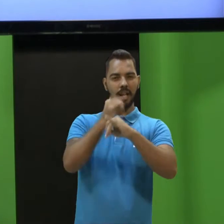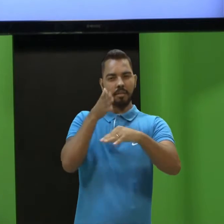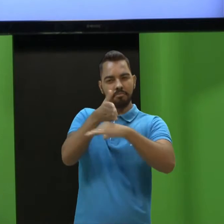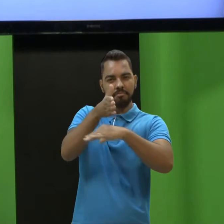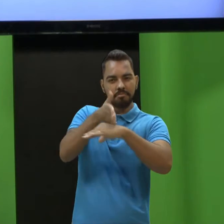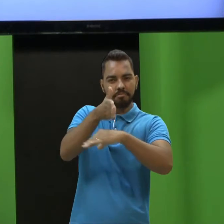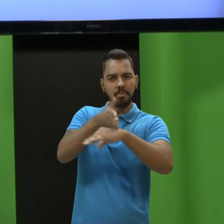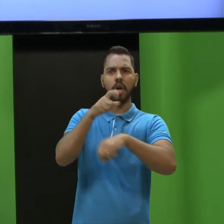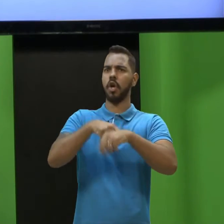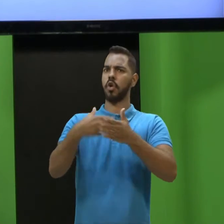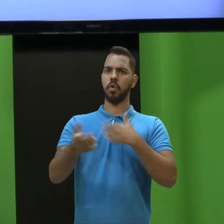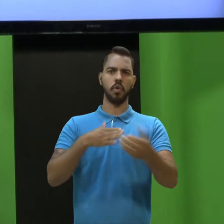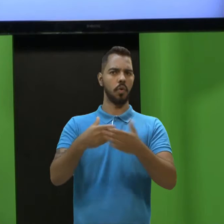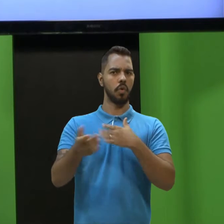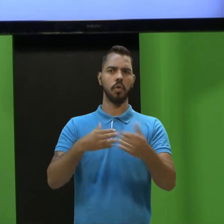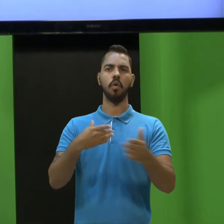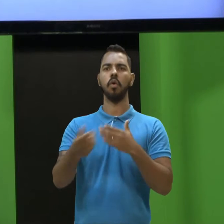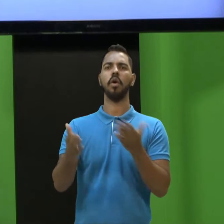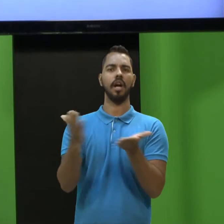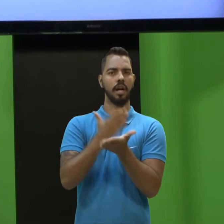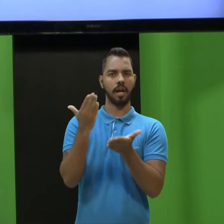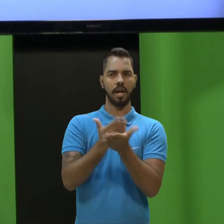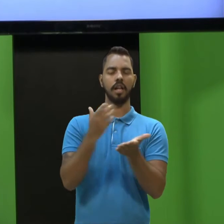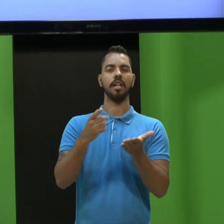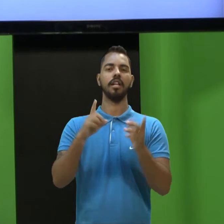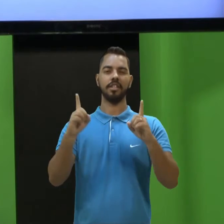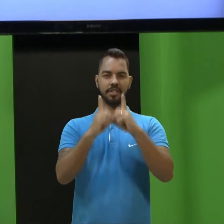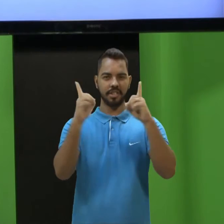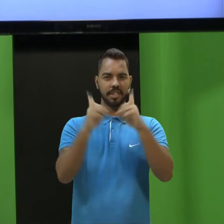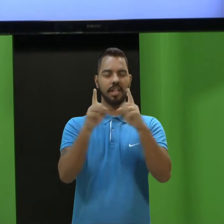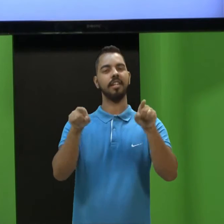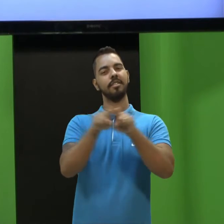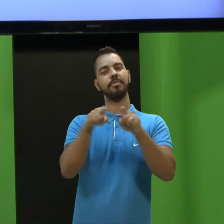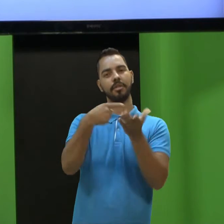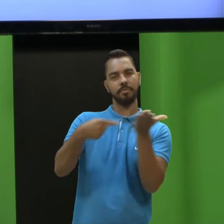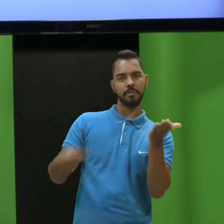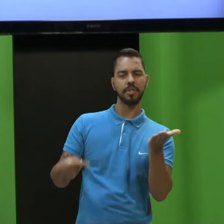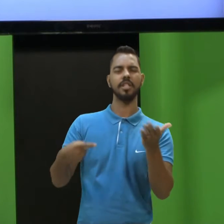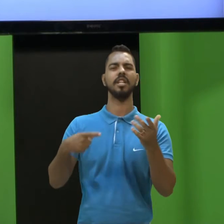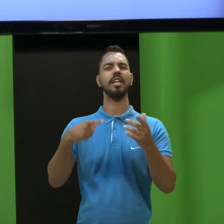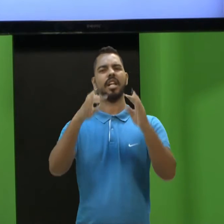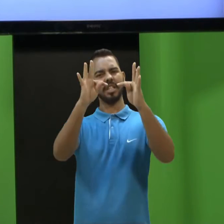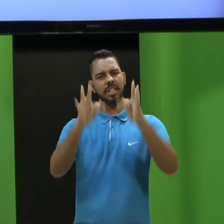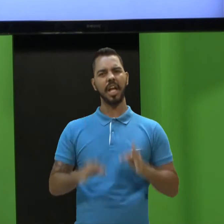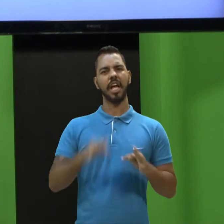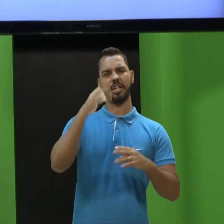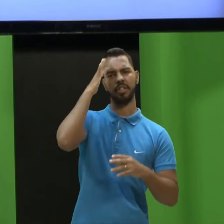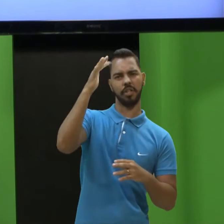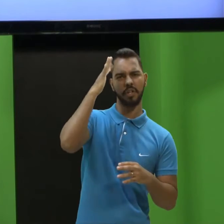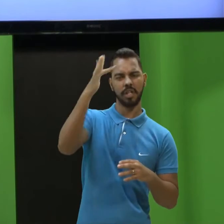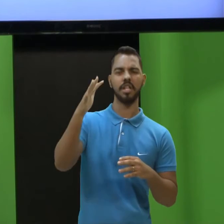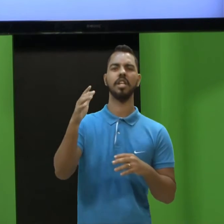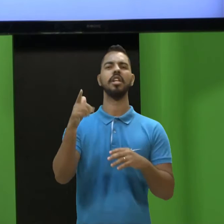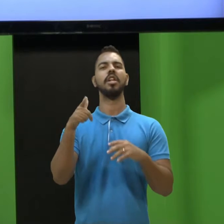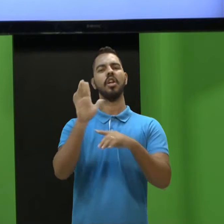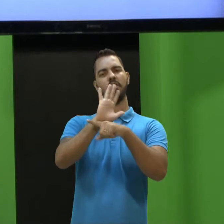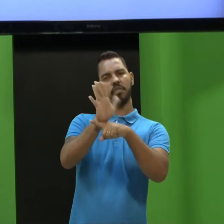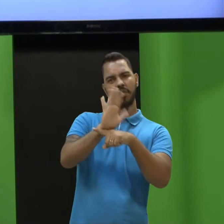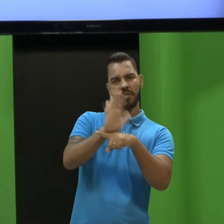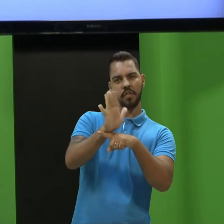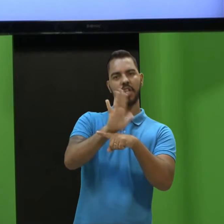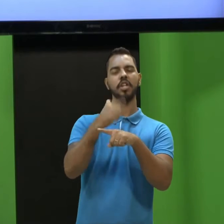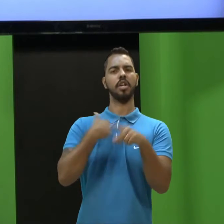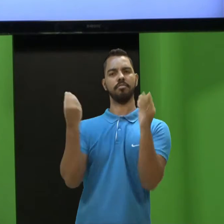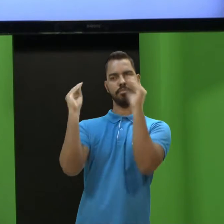caderno didático ou a apostila, bem como outros textos teóricos e vídeos disponíveis. Nos fóruns de discussões, vocês poderão